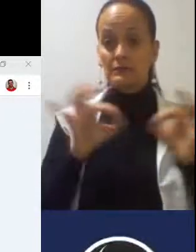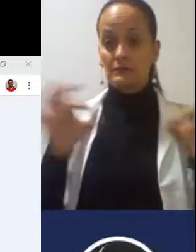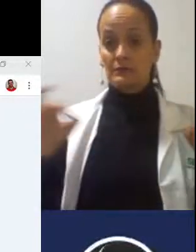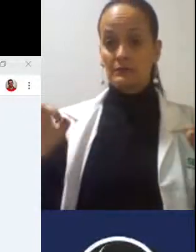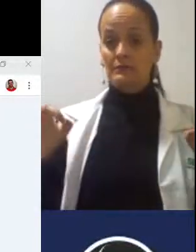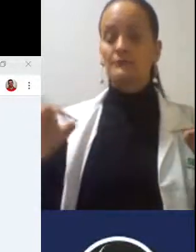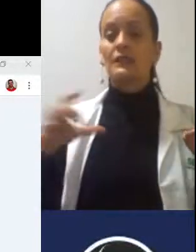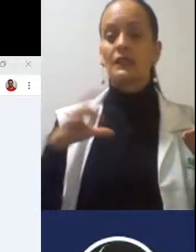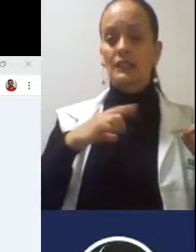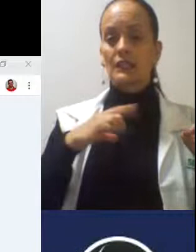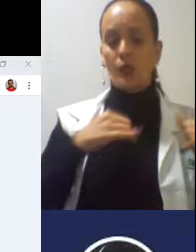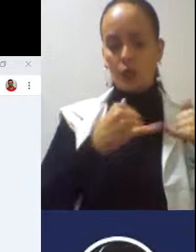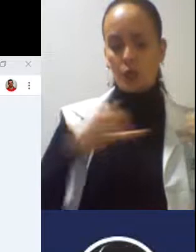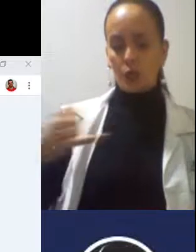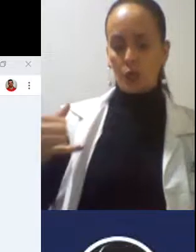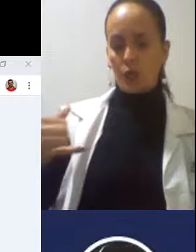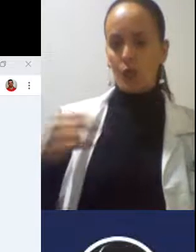cabos, certo?